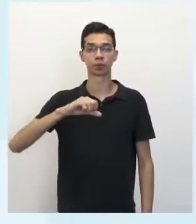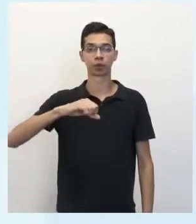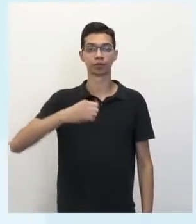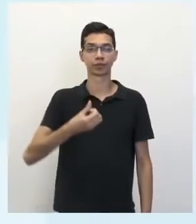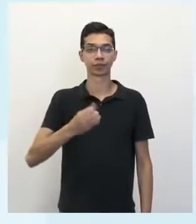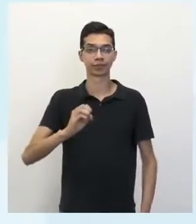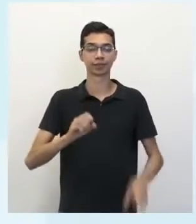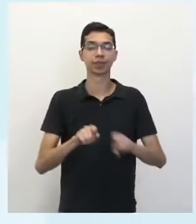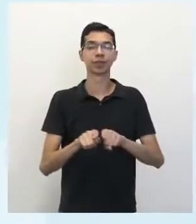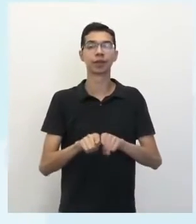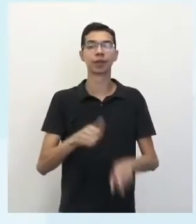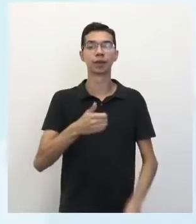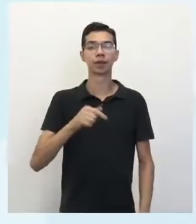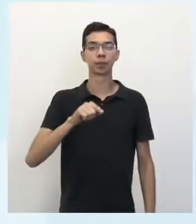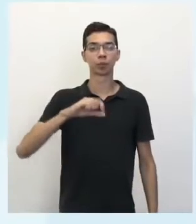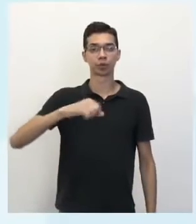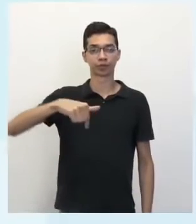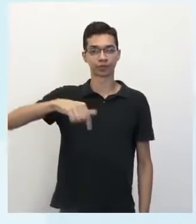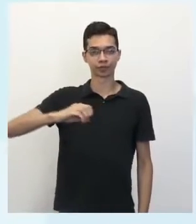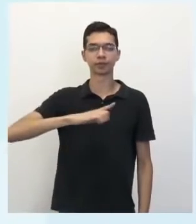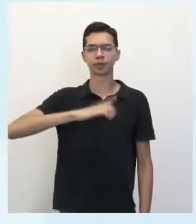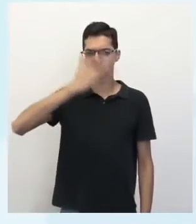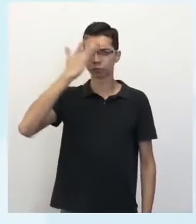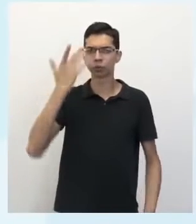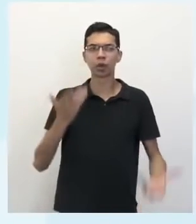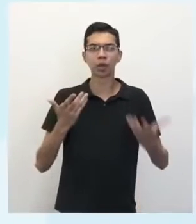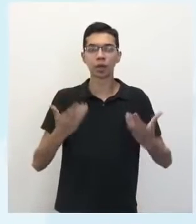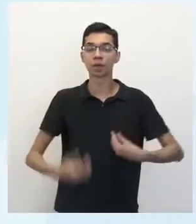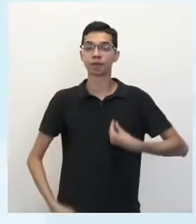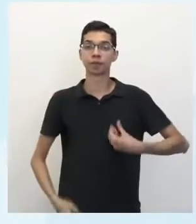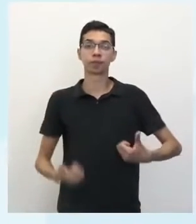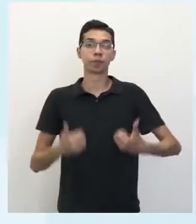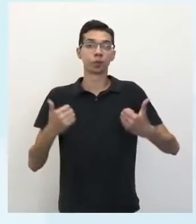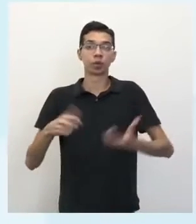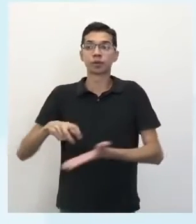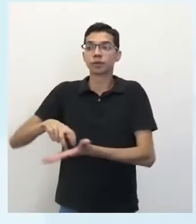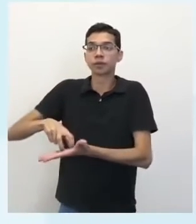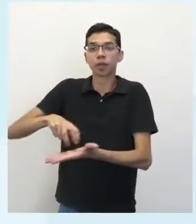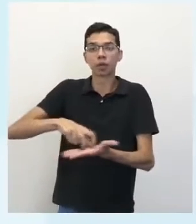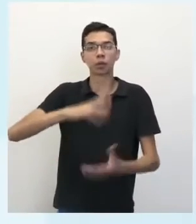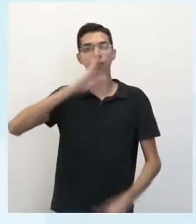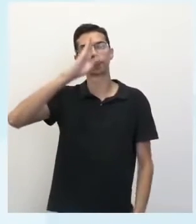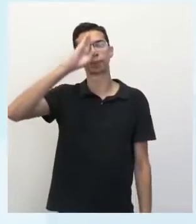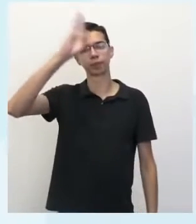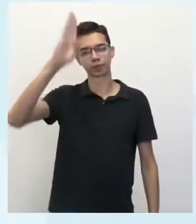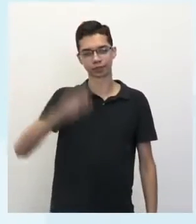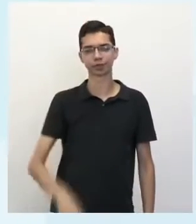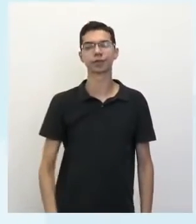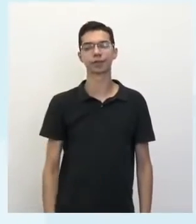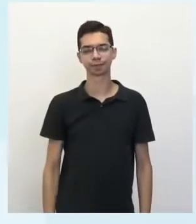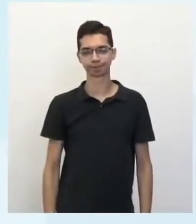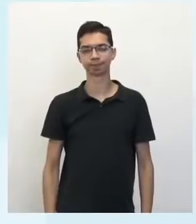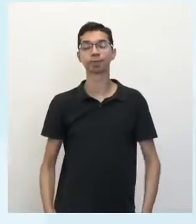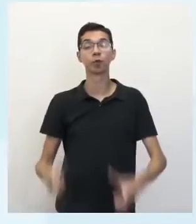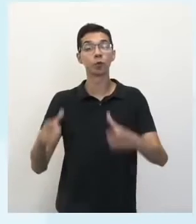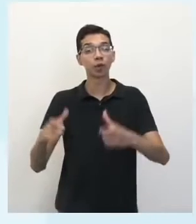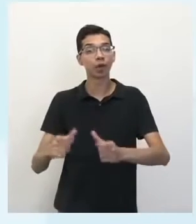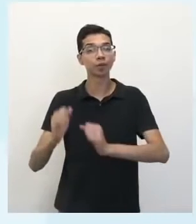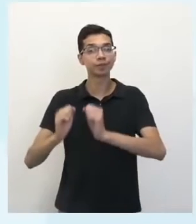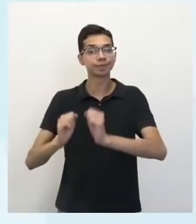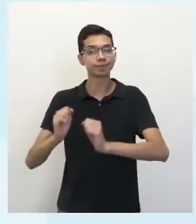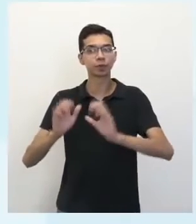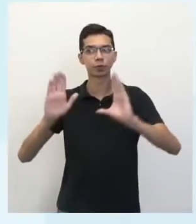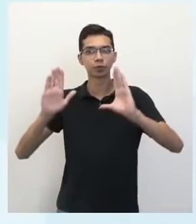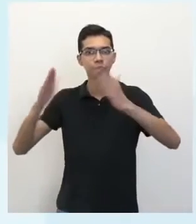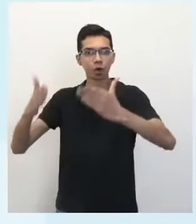né, as pessoas procurando melhores condições de vida, né, nos grandes centros, principalmente nas áreas de industrialização. Como também